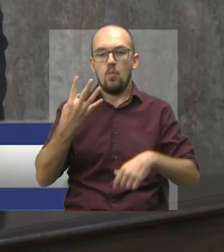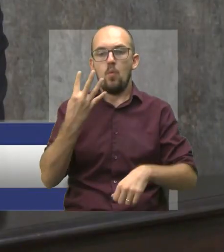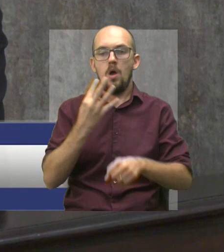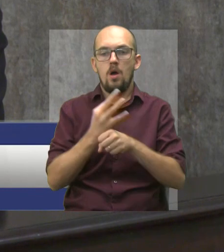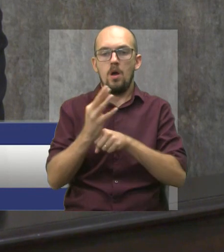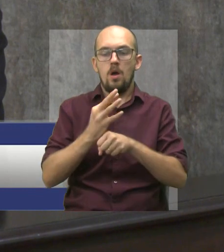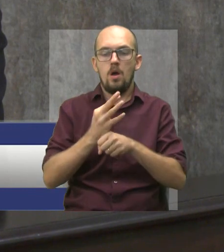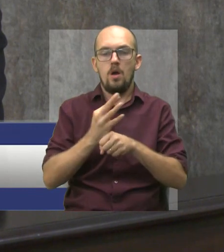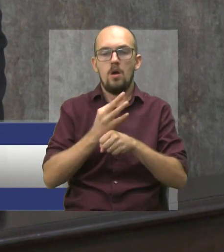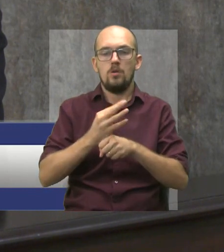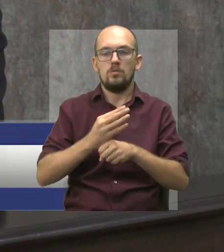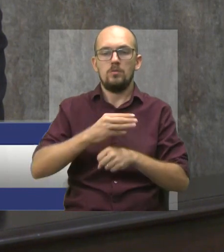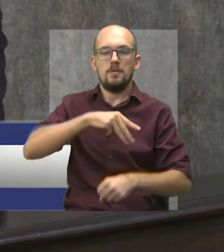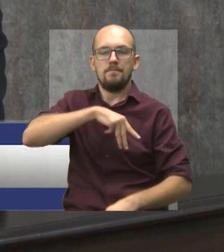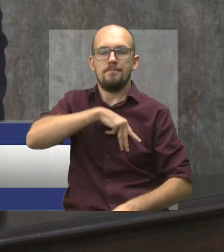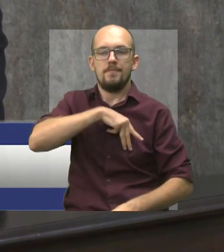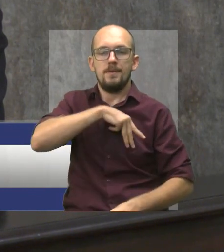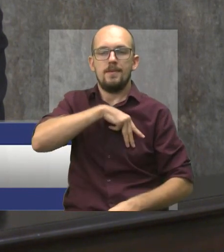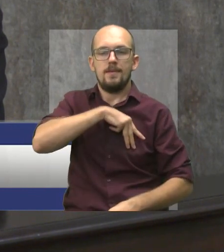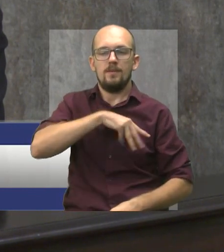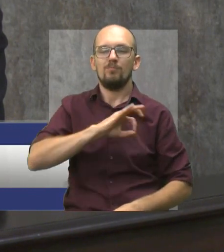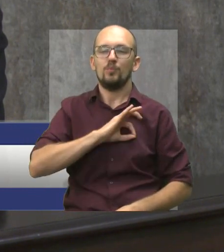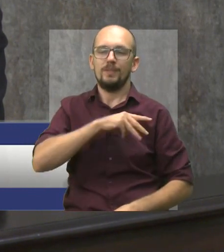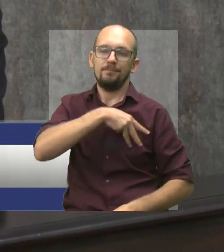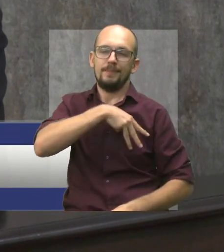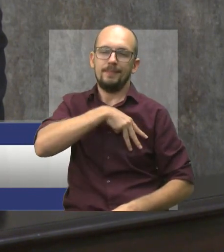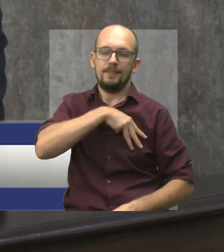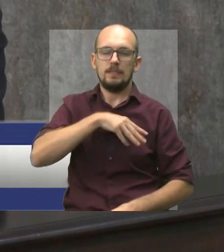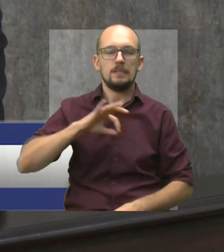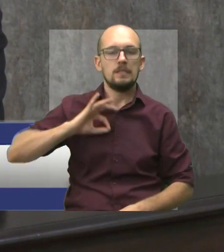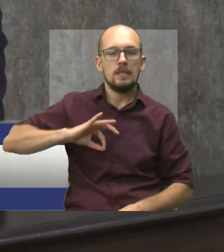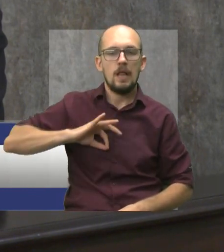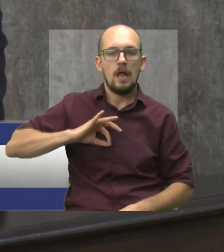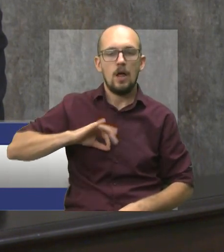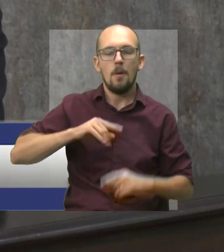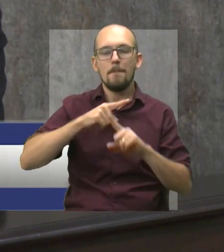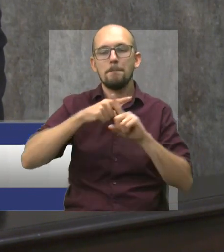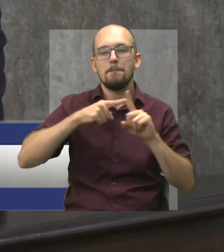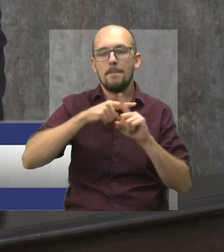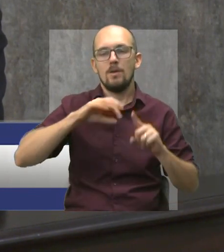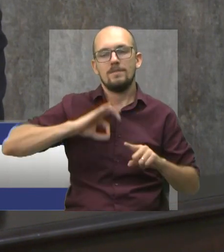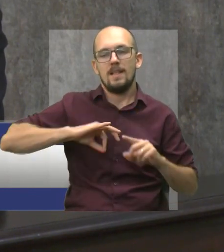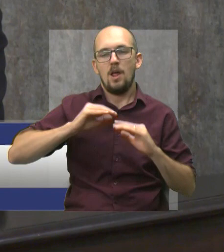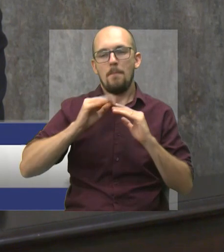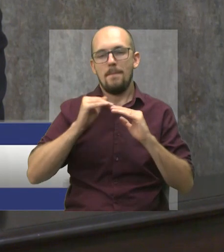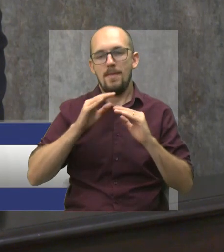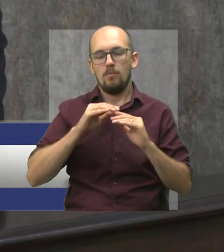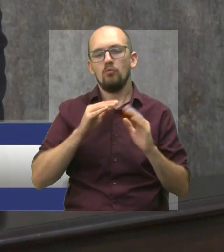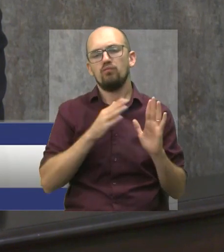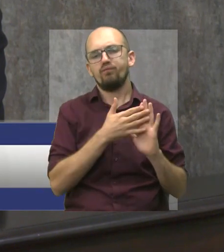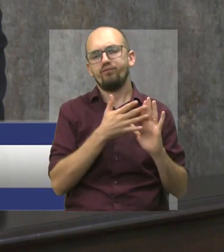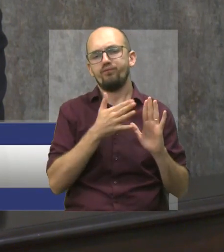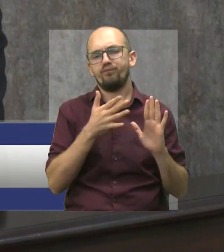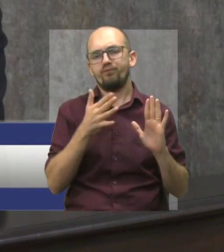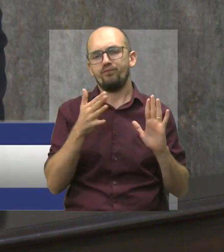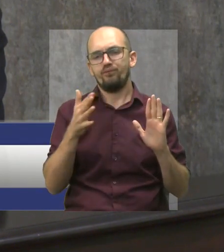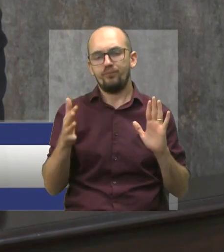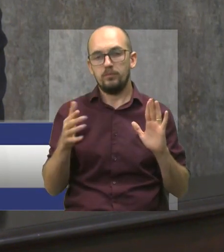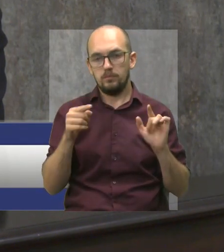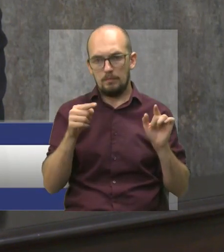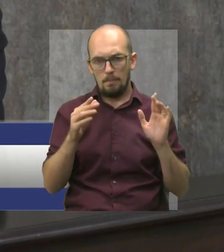na Mirim aqui de Jaú, ganhava meio salário mínimo durante esse período. Esse período aí, ele